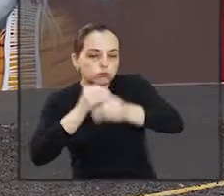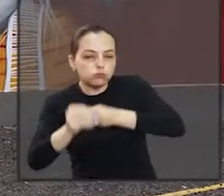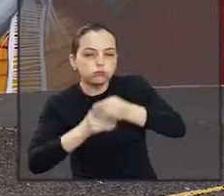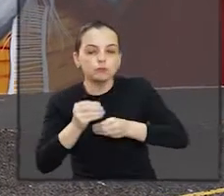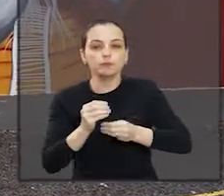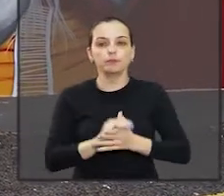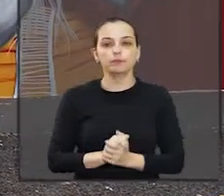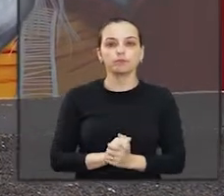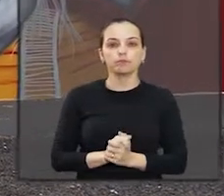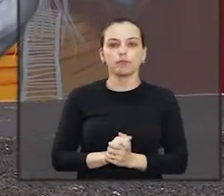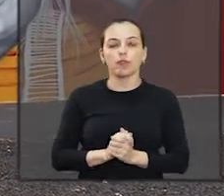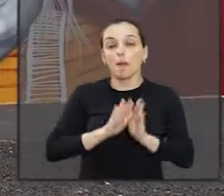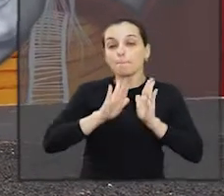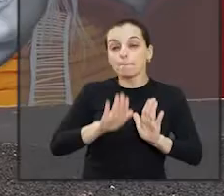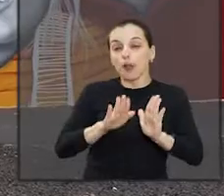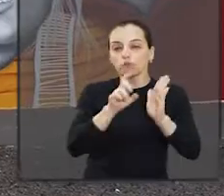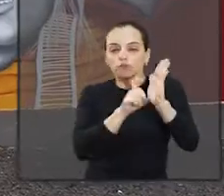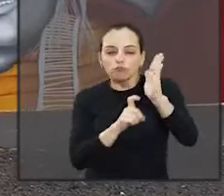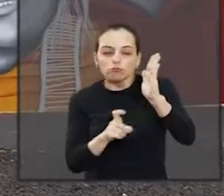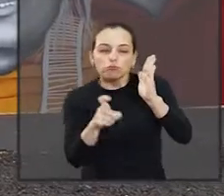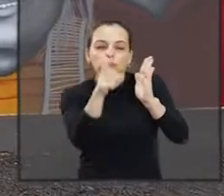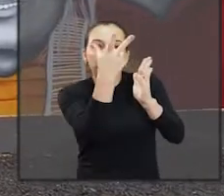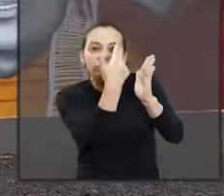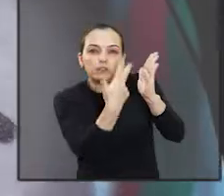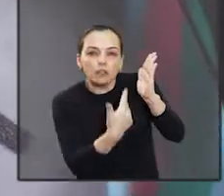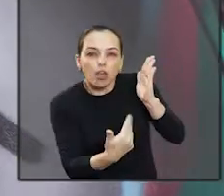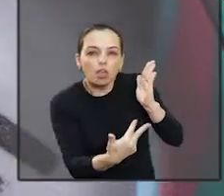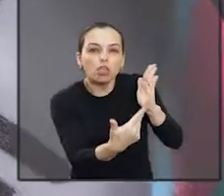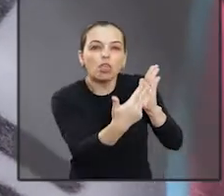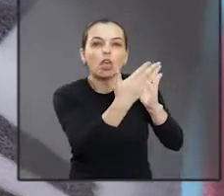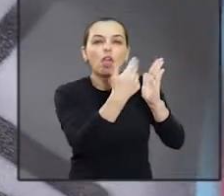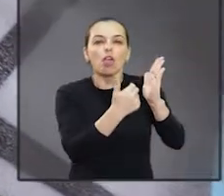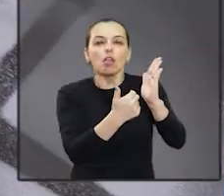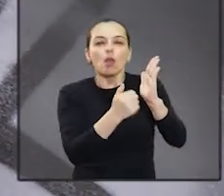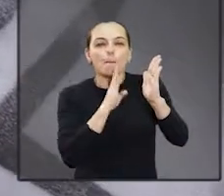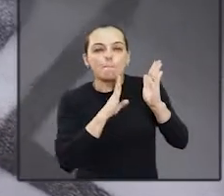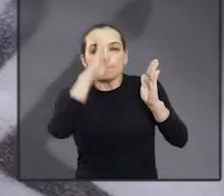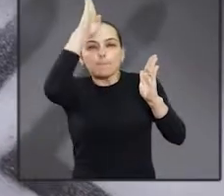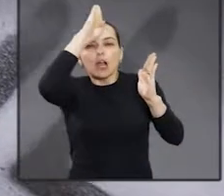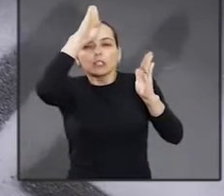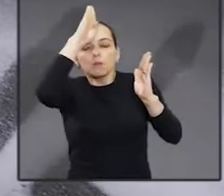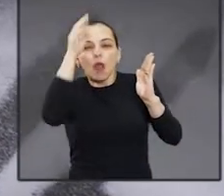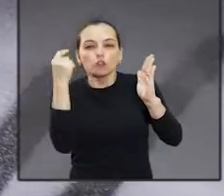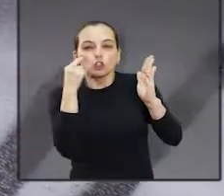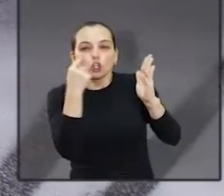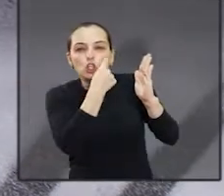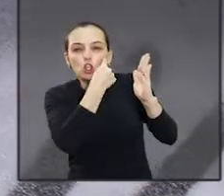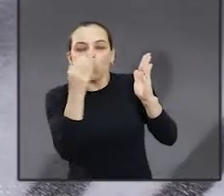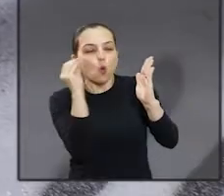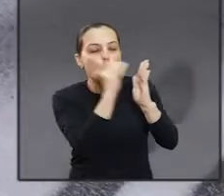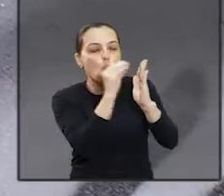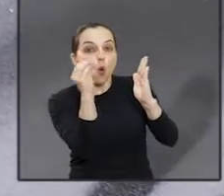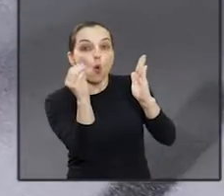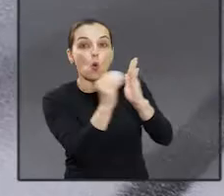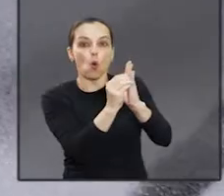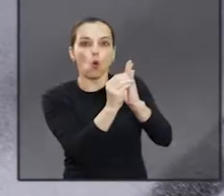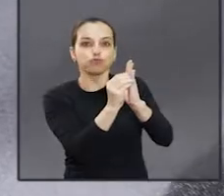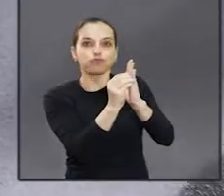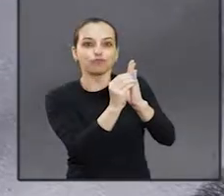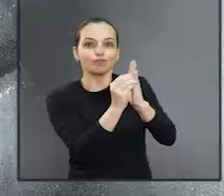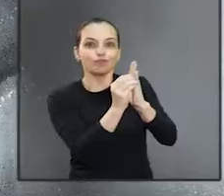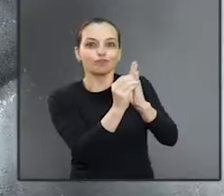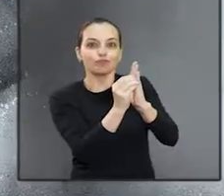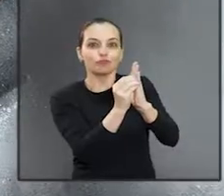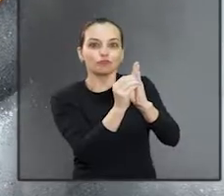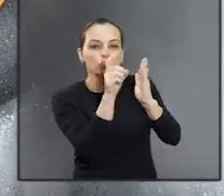enfim. Mas a questão dos olhos é algo que eu fico. A parte do trabalho que eu fico mais tempo fazendo,